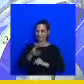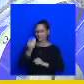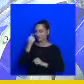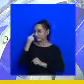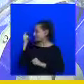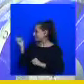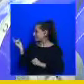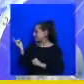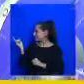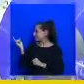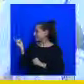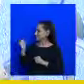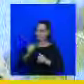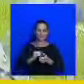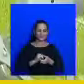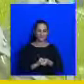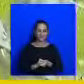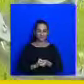Valendo!